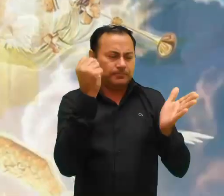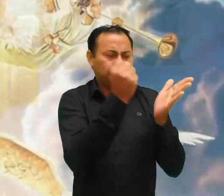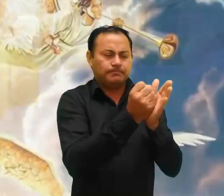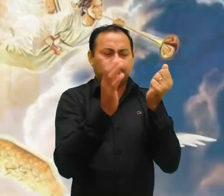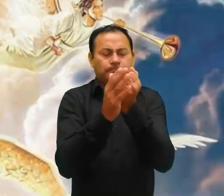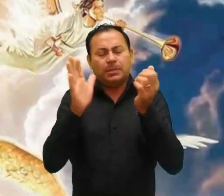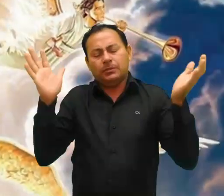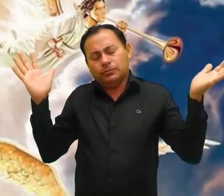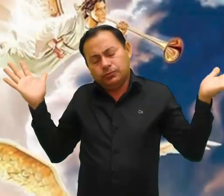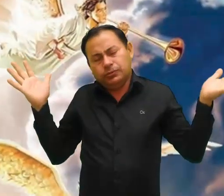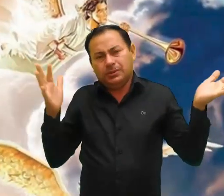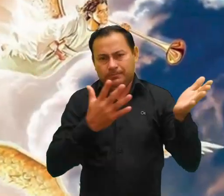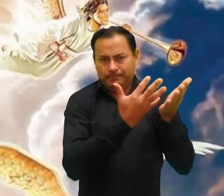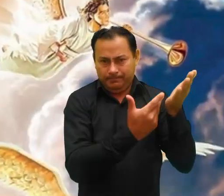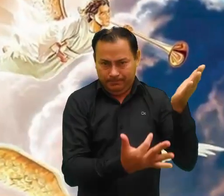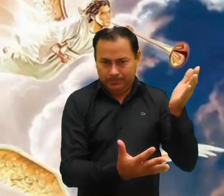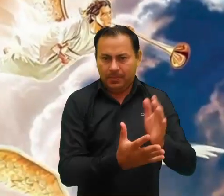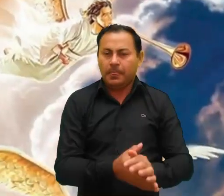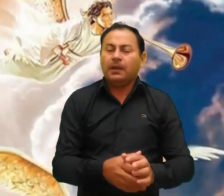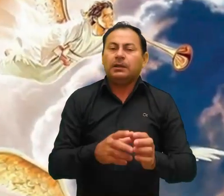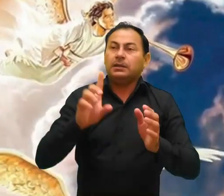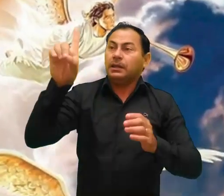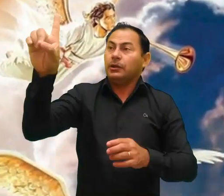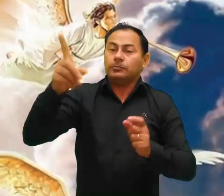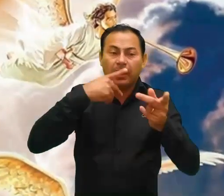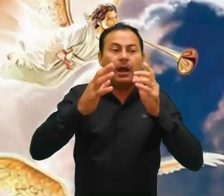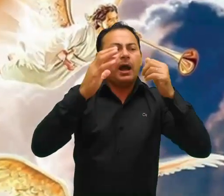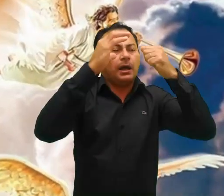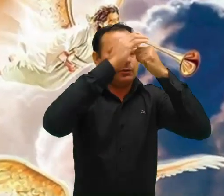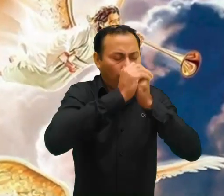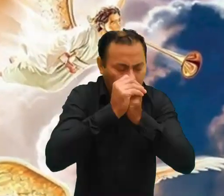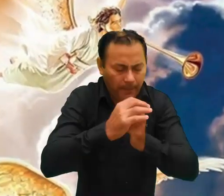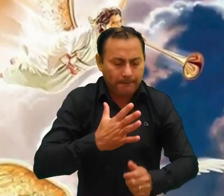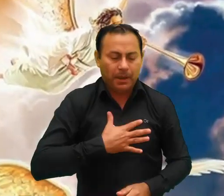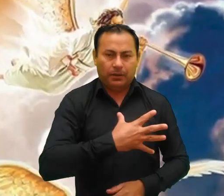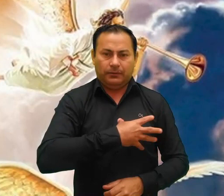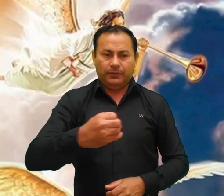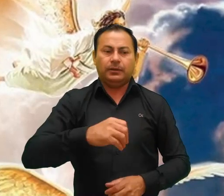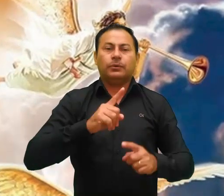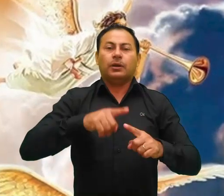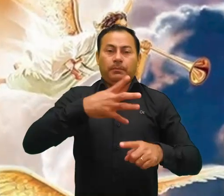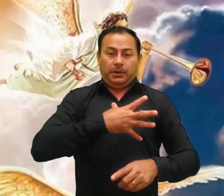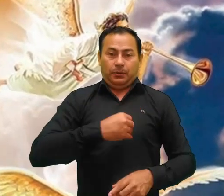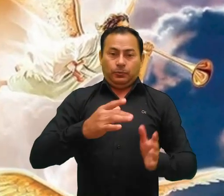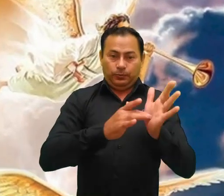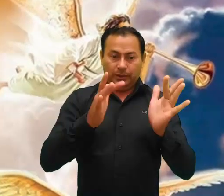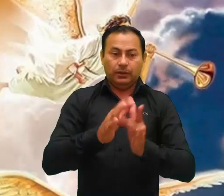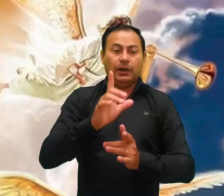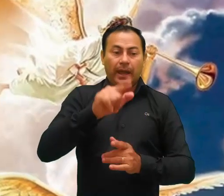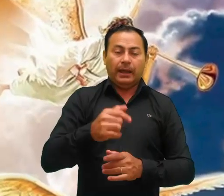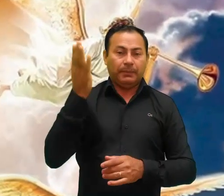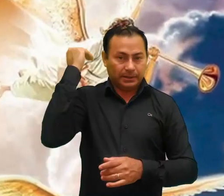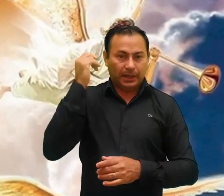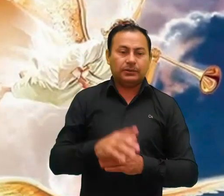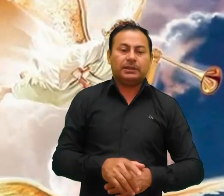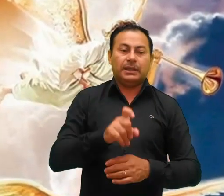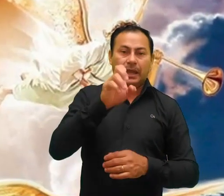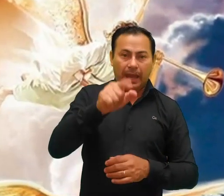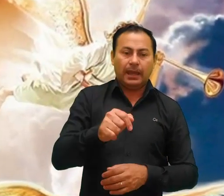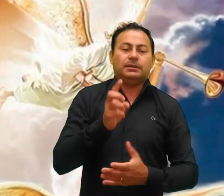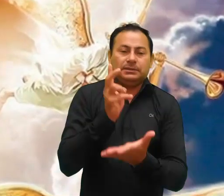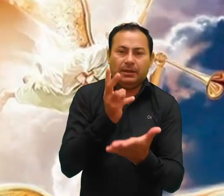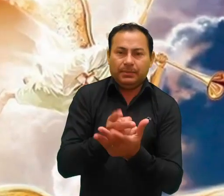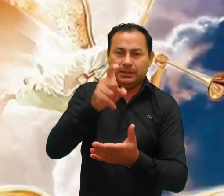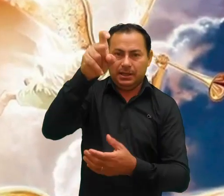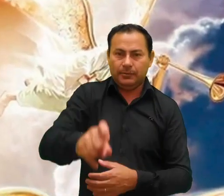sacrificado. Deus está dizendo: adorem meu filho por causa do que ele foi, do que ele é e do que ele